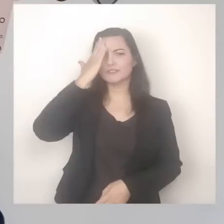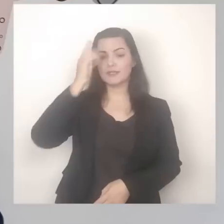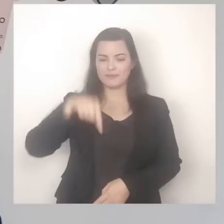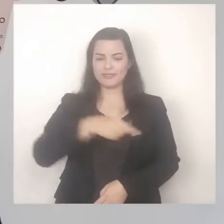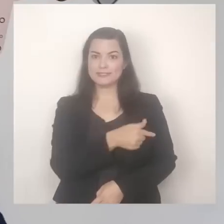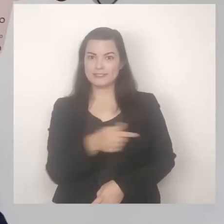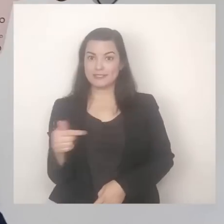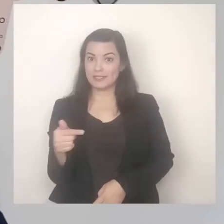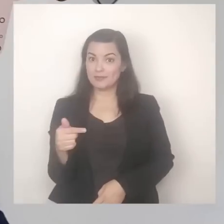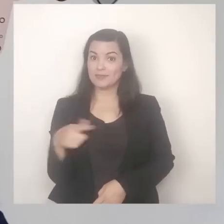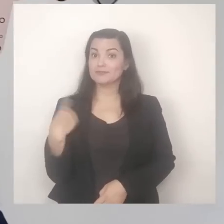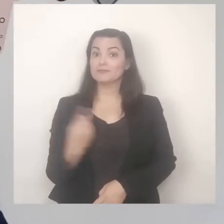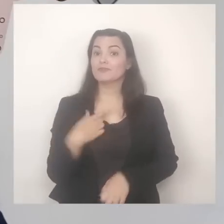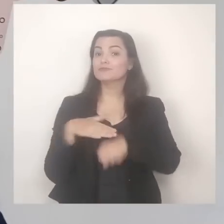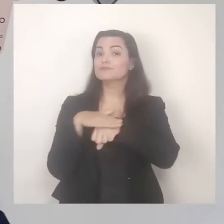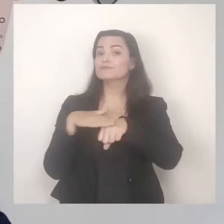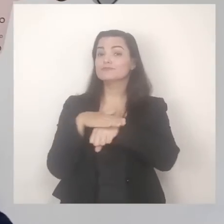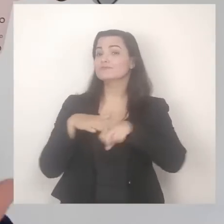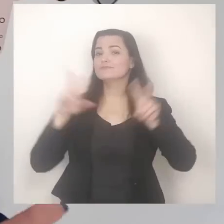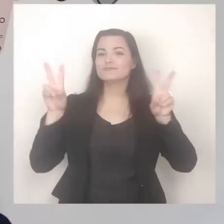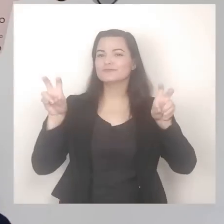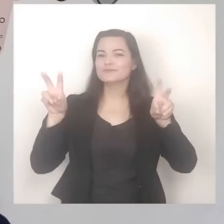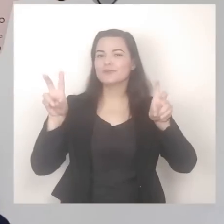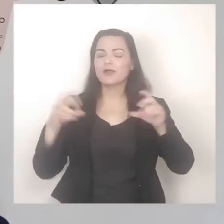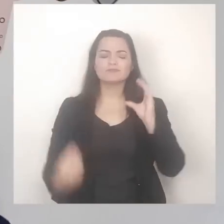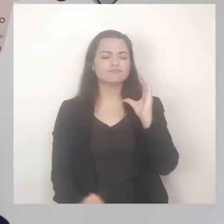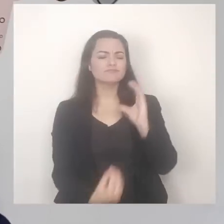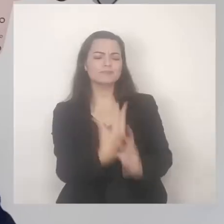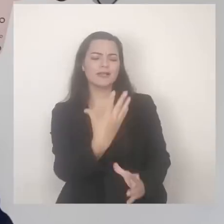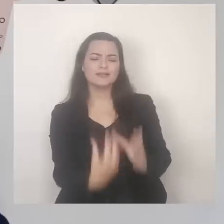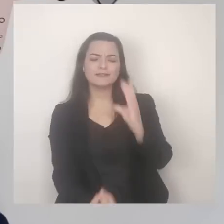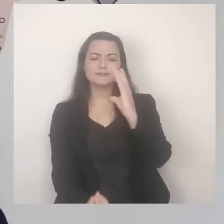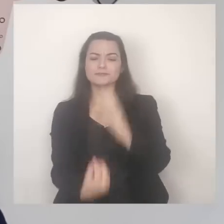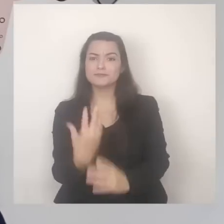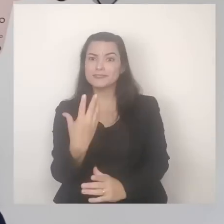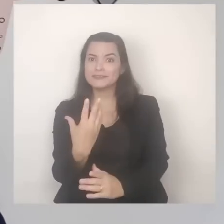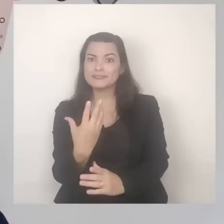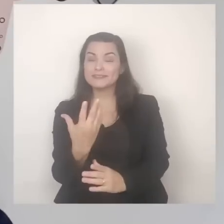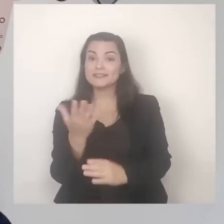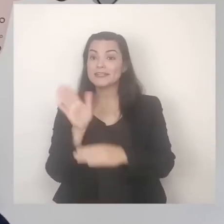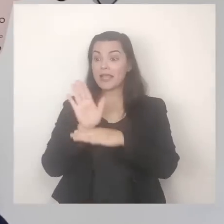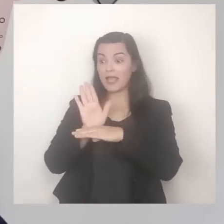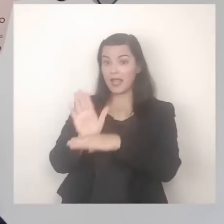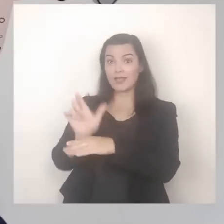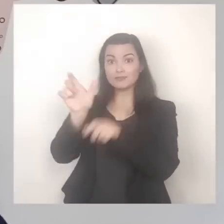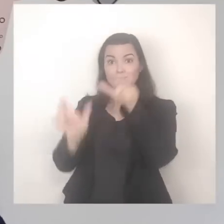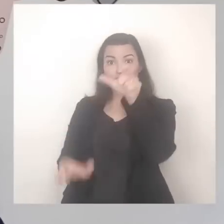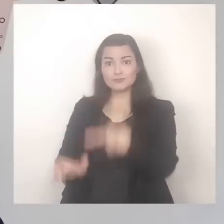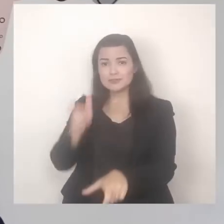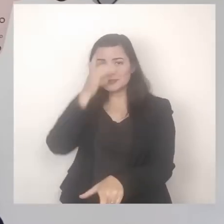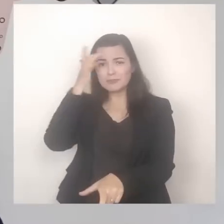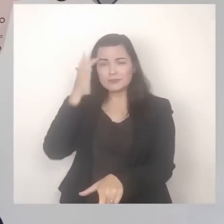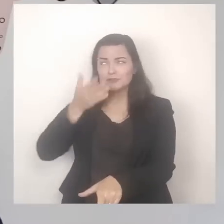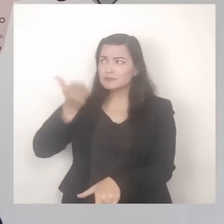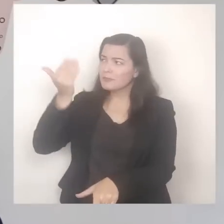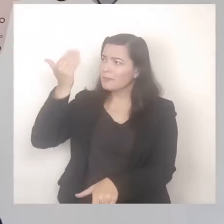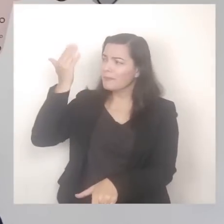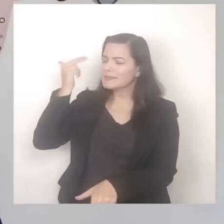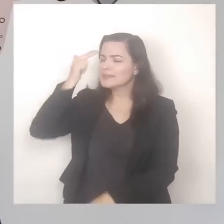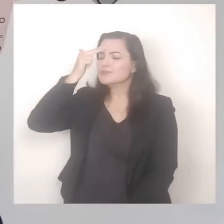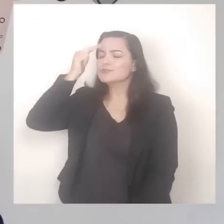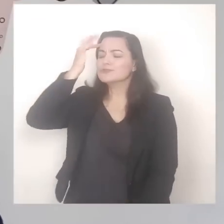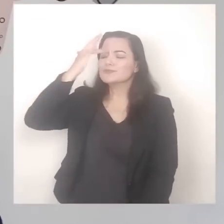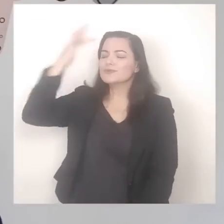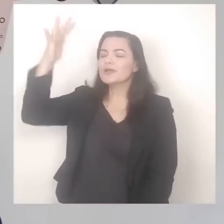essa semana estamos falando das invenções que contribuíram para que o sonho de voar do ser